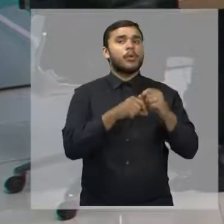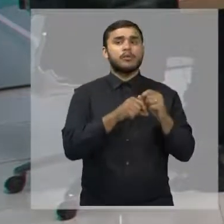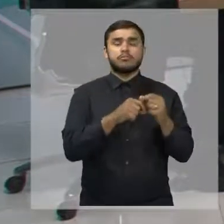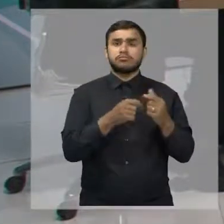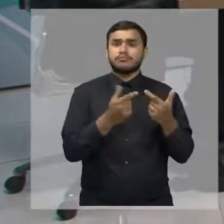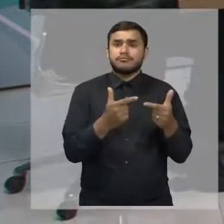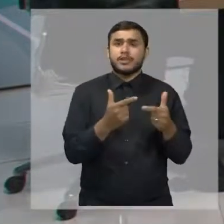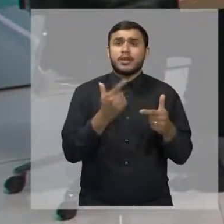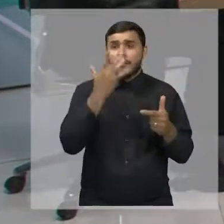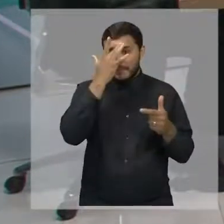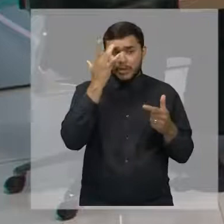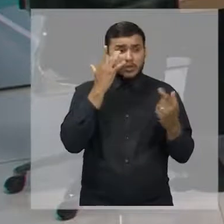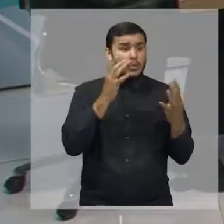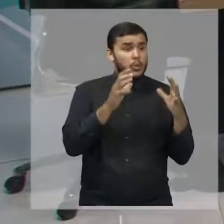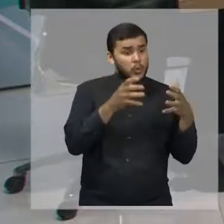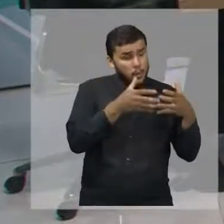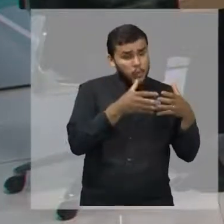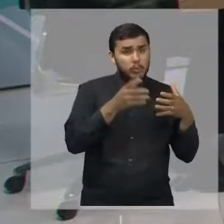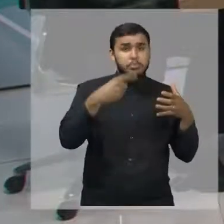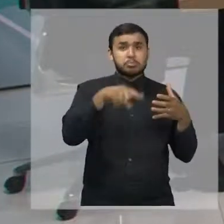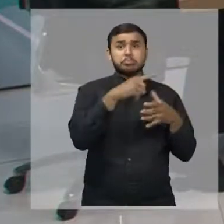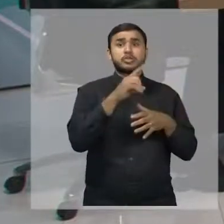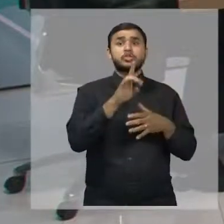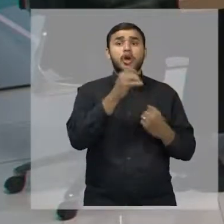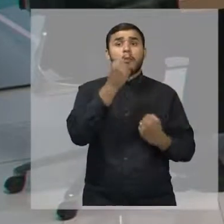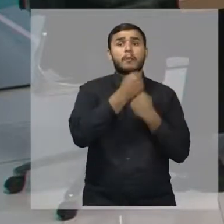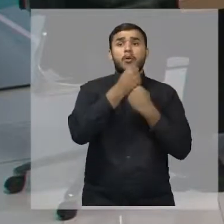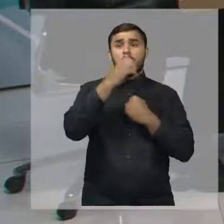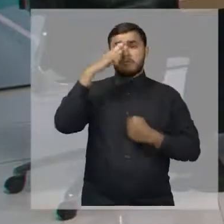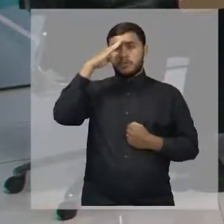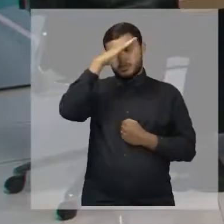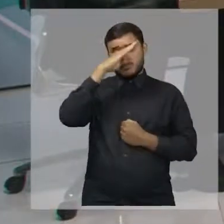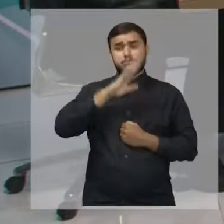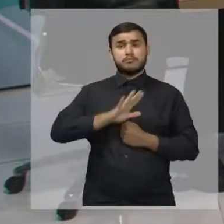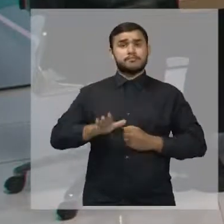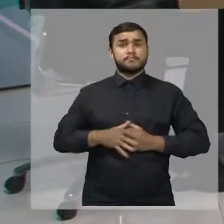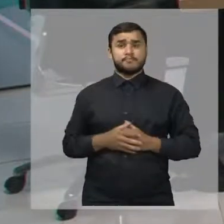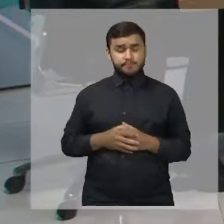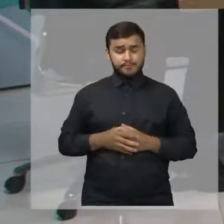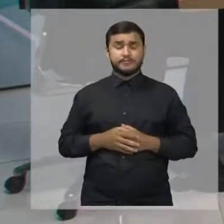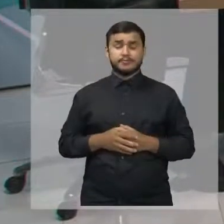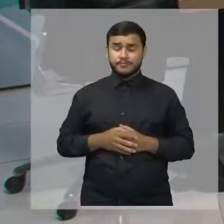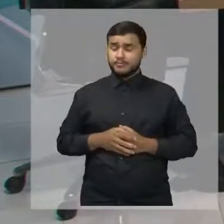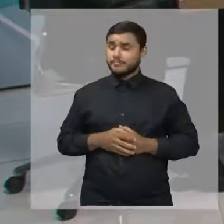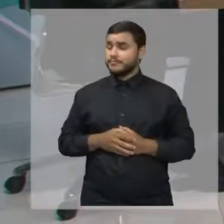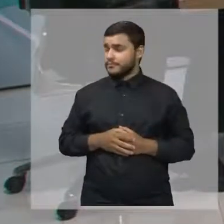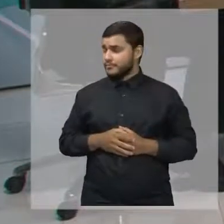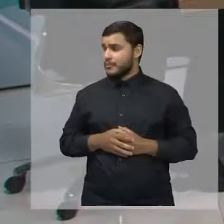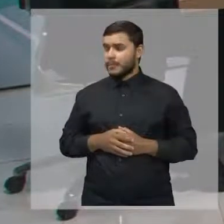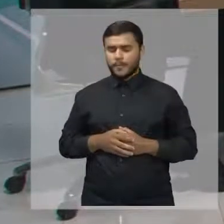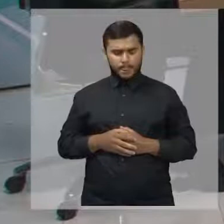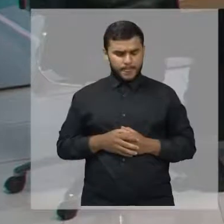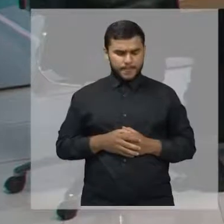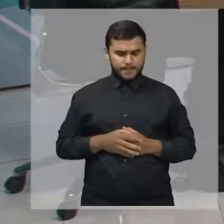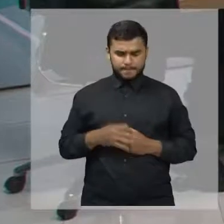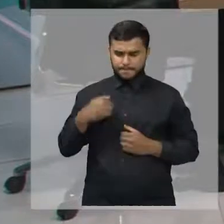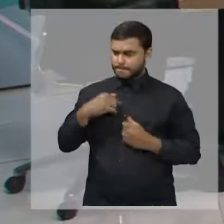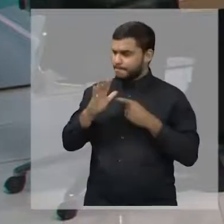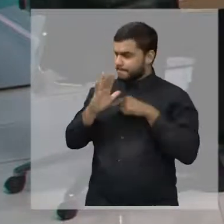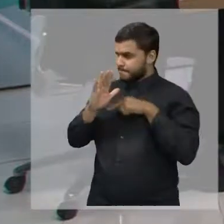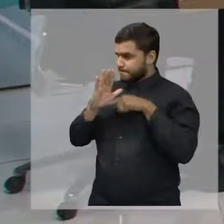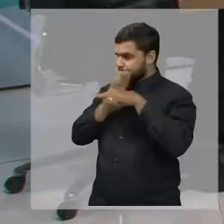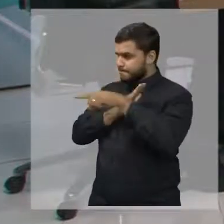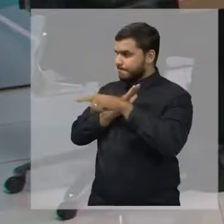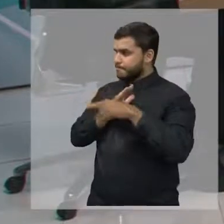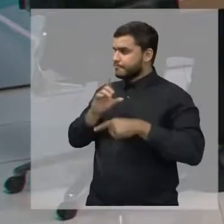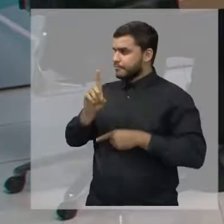do que a gente esperaria que deveria ser numa democracia, numa república como a nossa. Professor Djalma, aqui você é, digamos, o expert